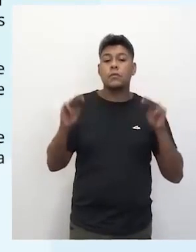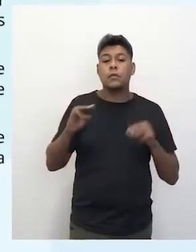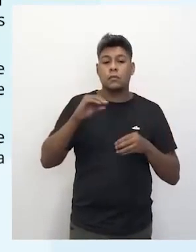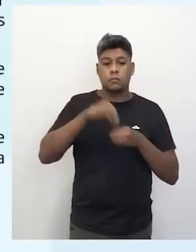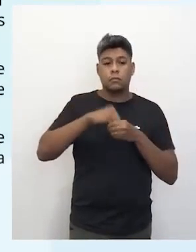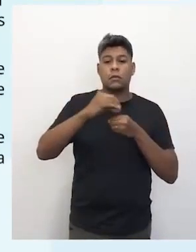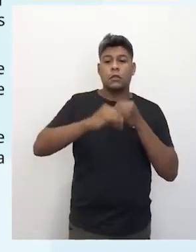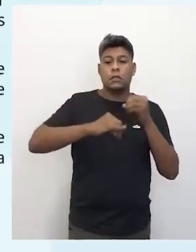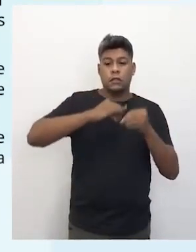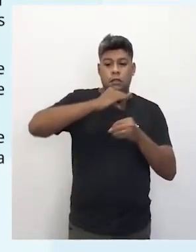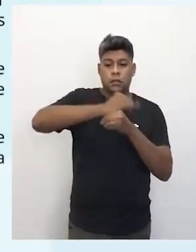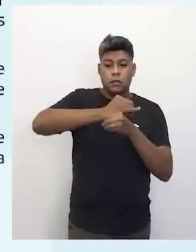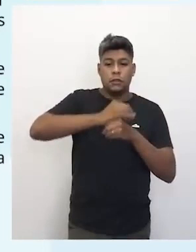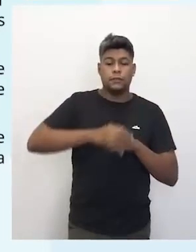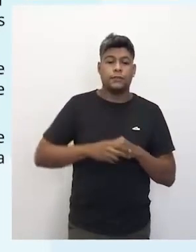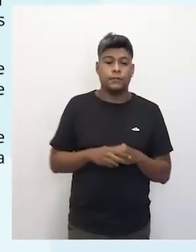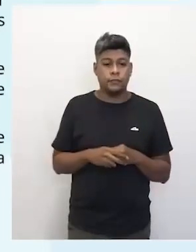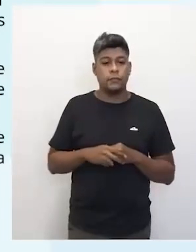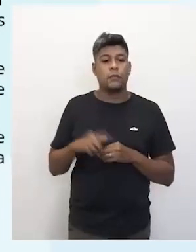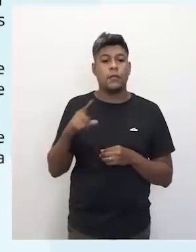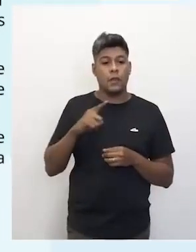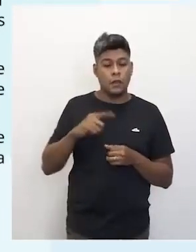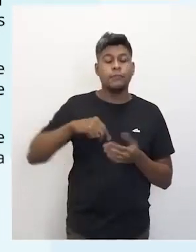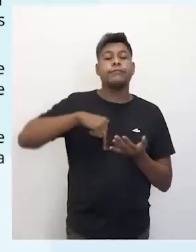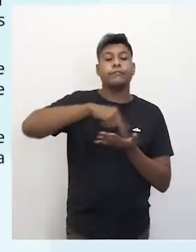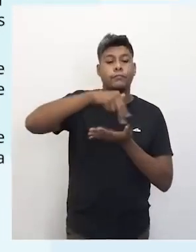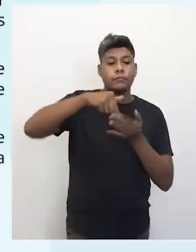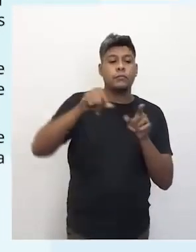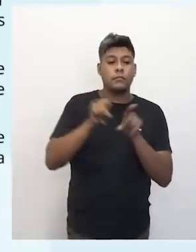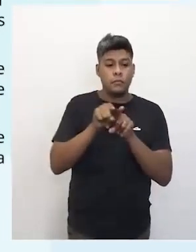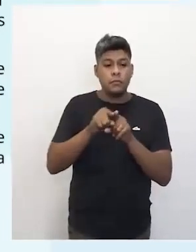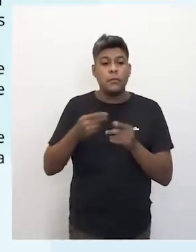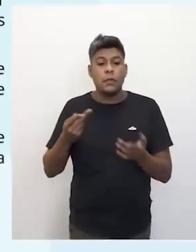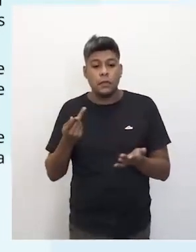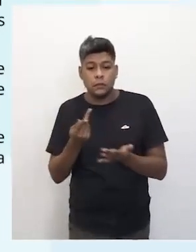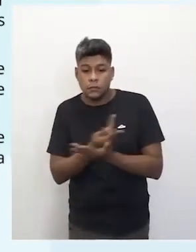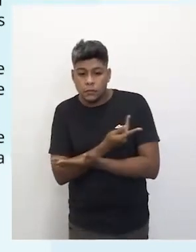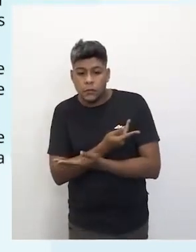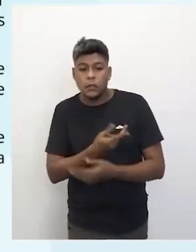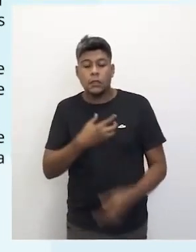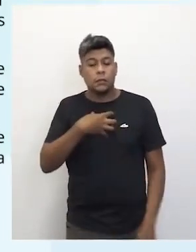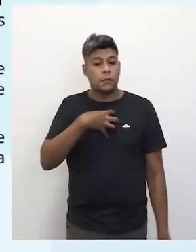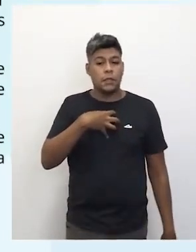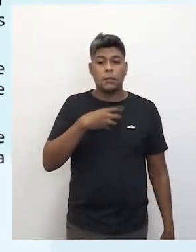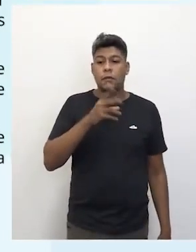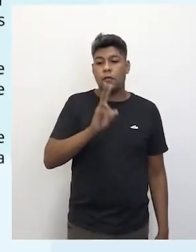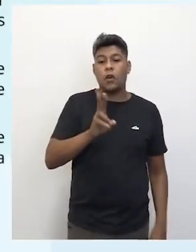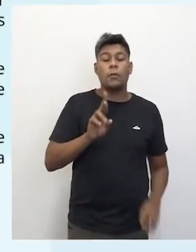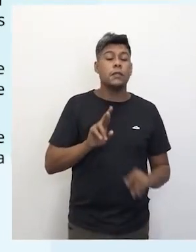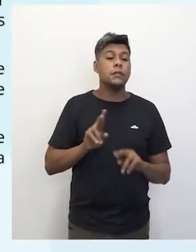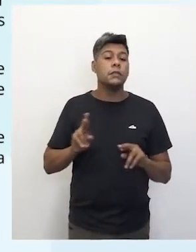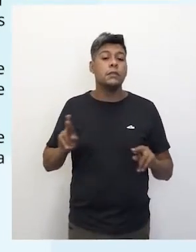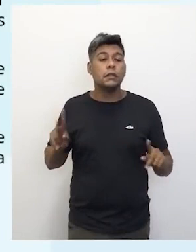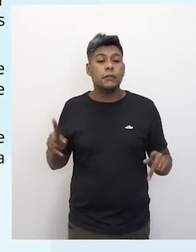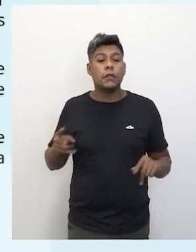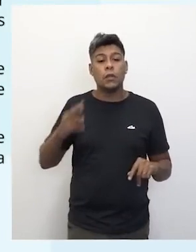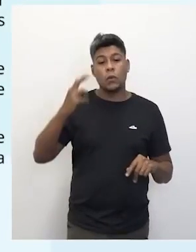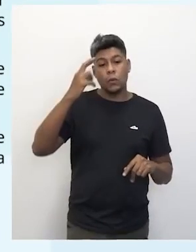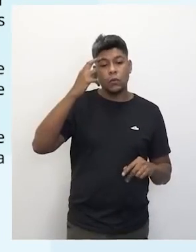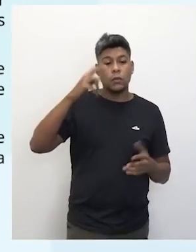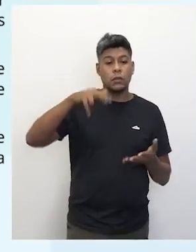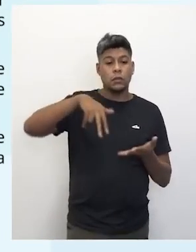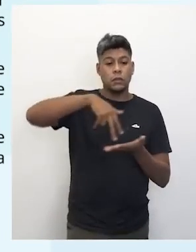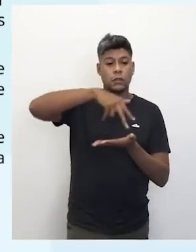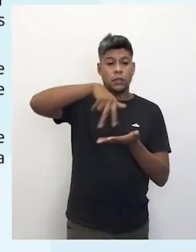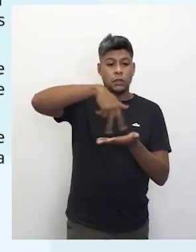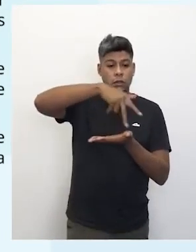bom? Na mediação cultural em dança também acontece da mesmíssima forma. A diferença é que na mediação cultural em dança, você tem